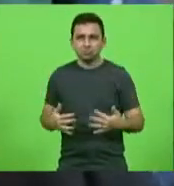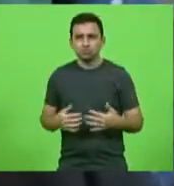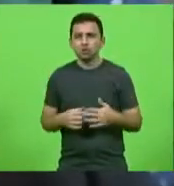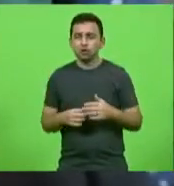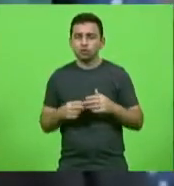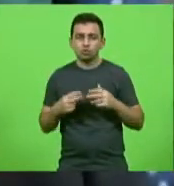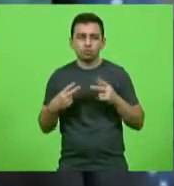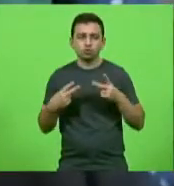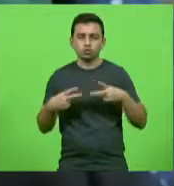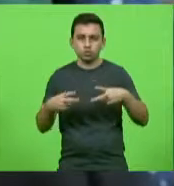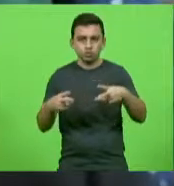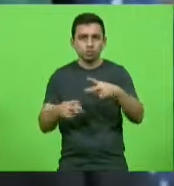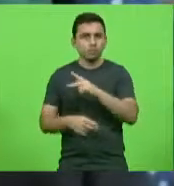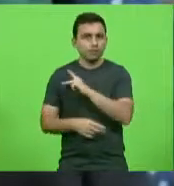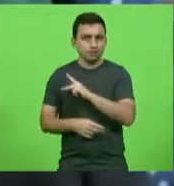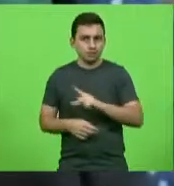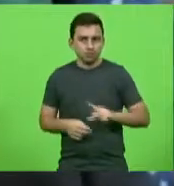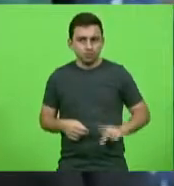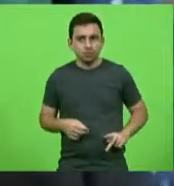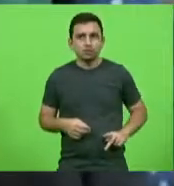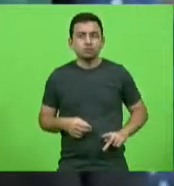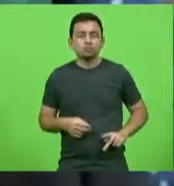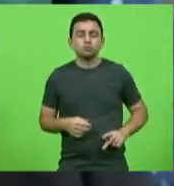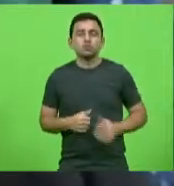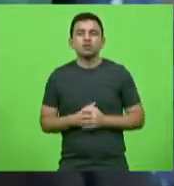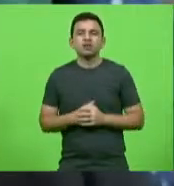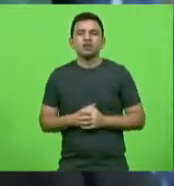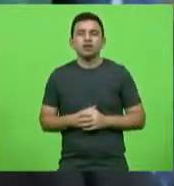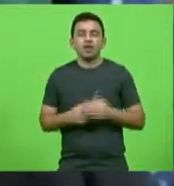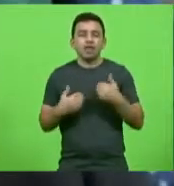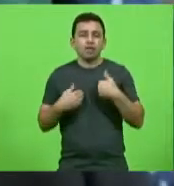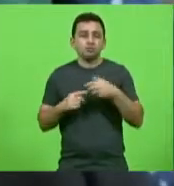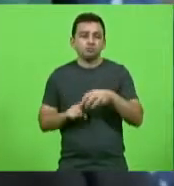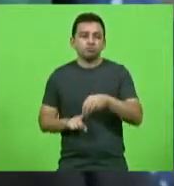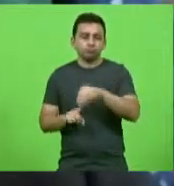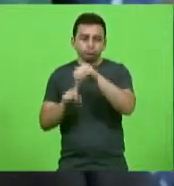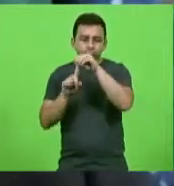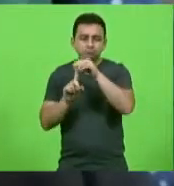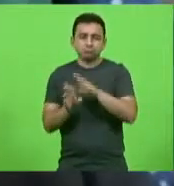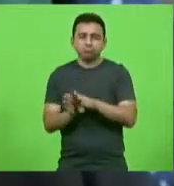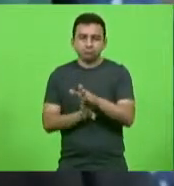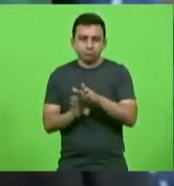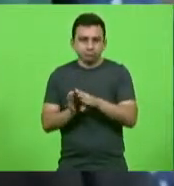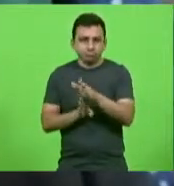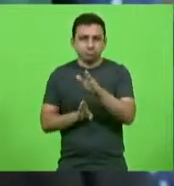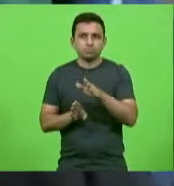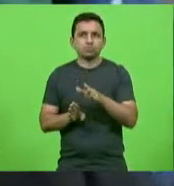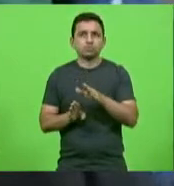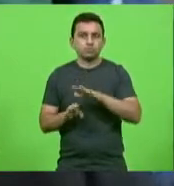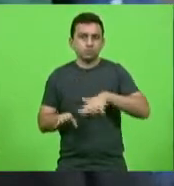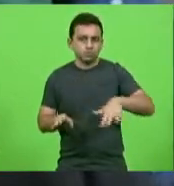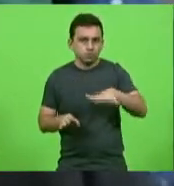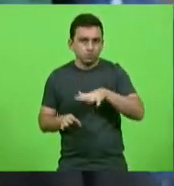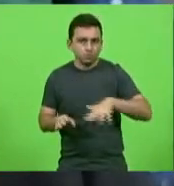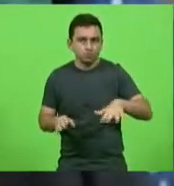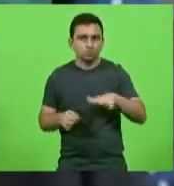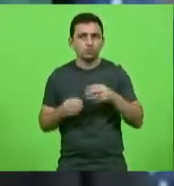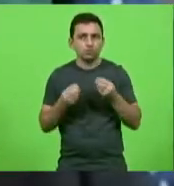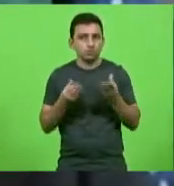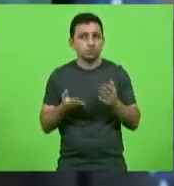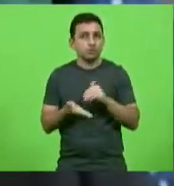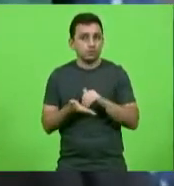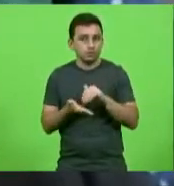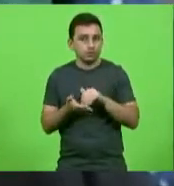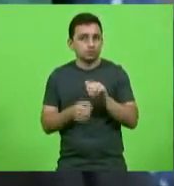presidente do Tribunal de Contas, na ocasião do depoimento, ressaltei que essas orientações gerais foram dadas por mim ao secretário de Estado da